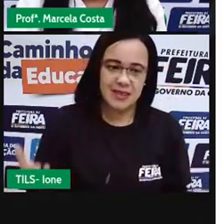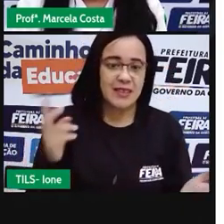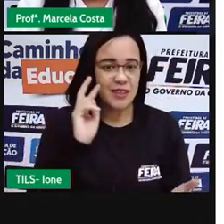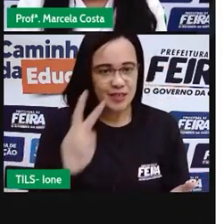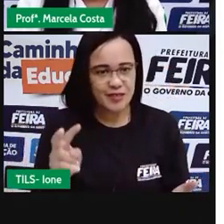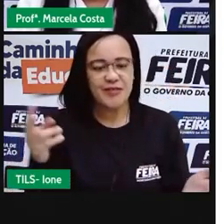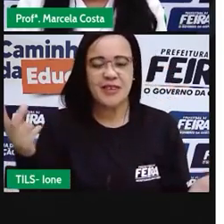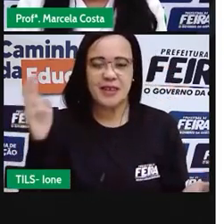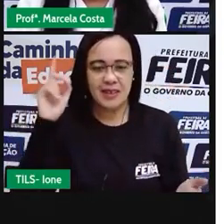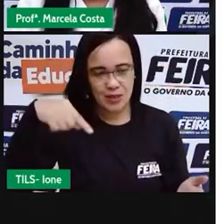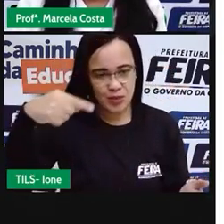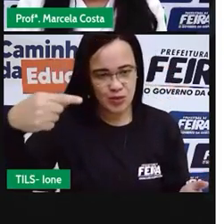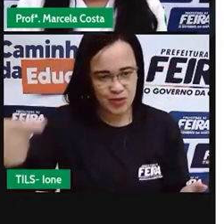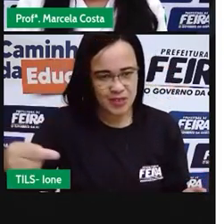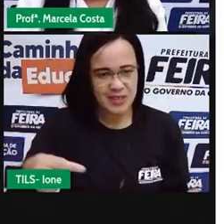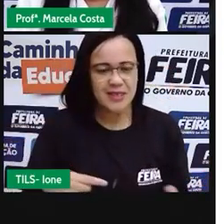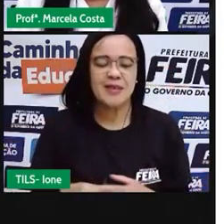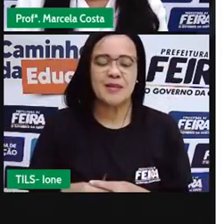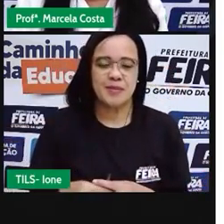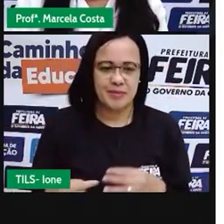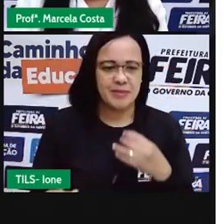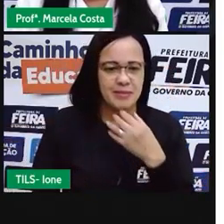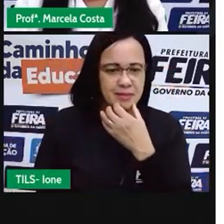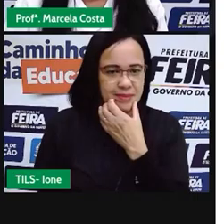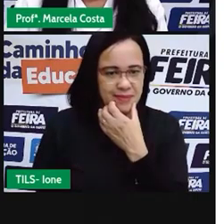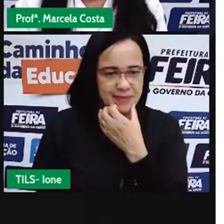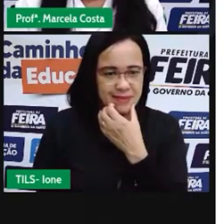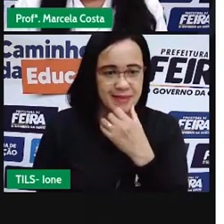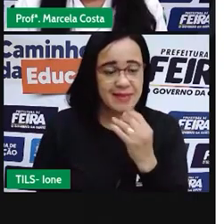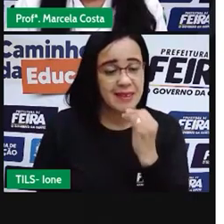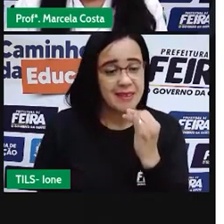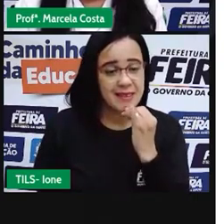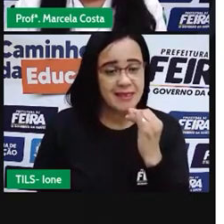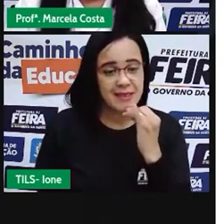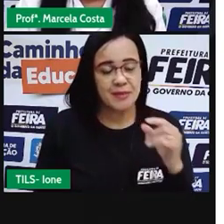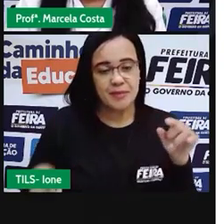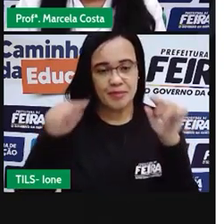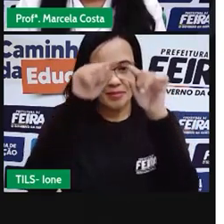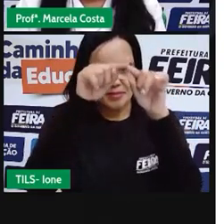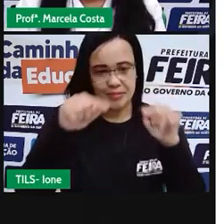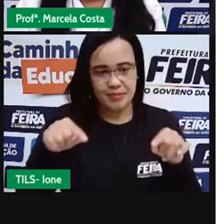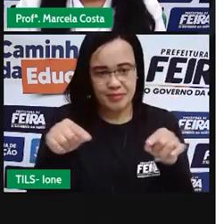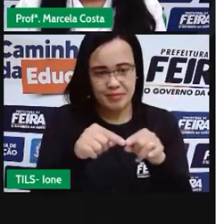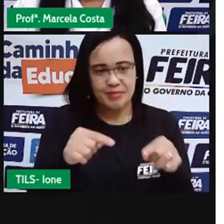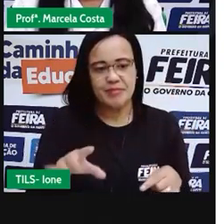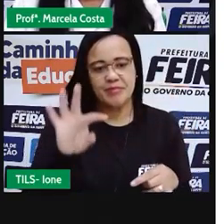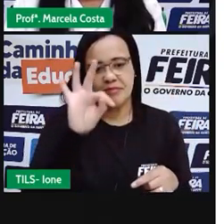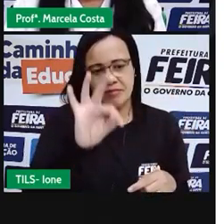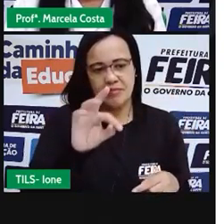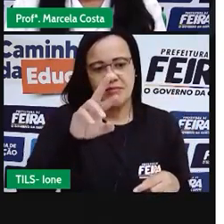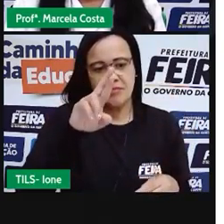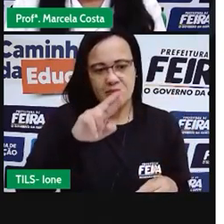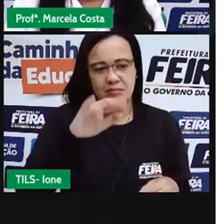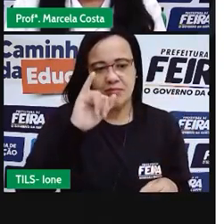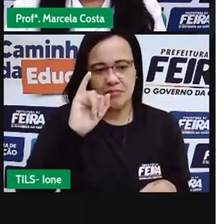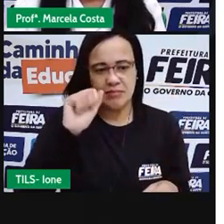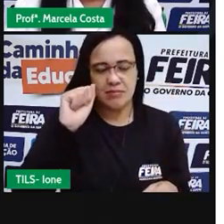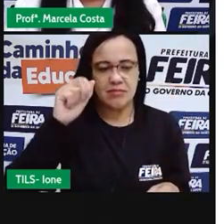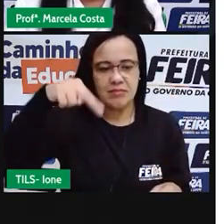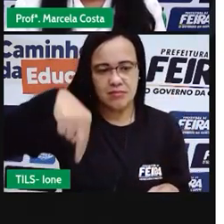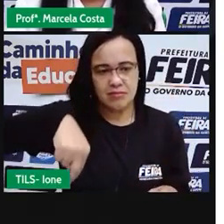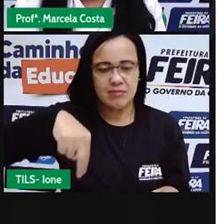memorizar o nome dessas figuras planas e não vai ter dificuldade de reconhecê-las nos objetos diferentes